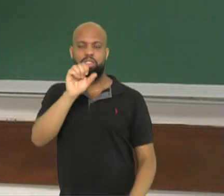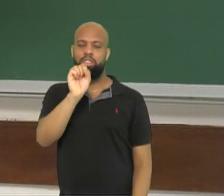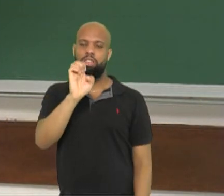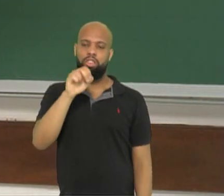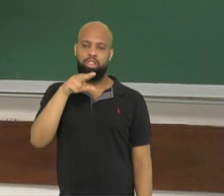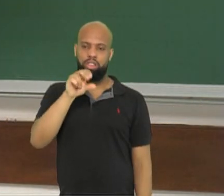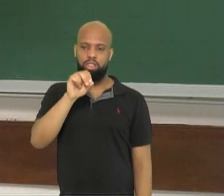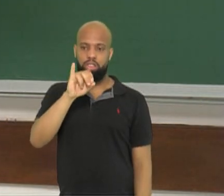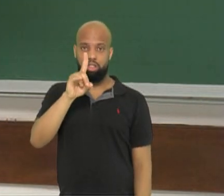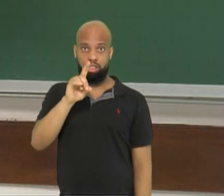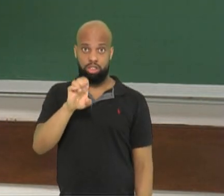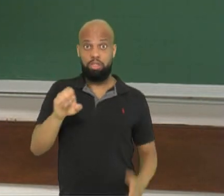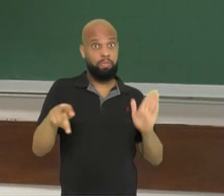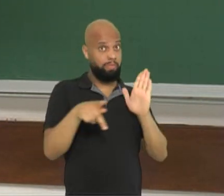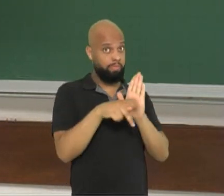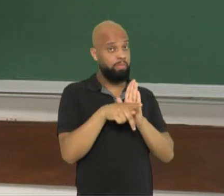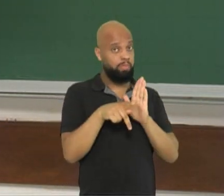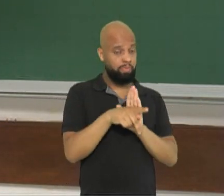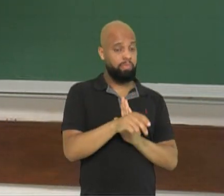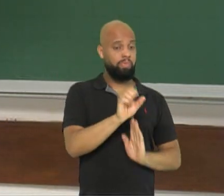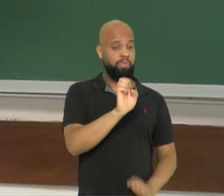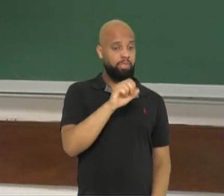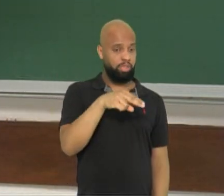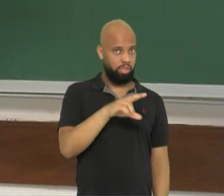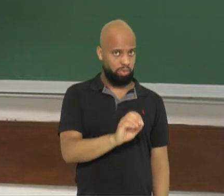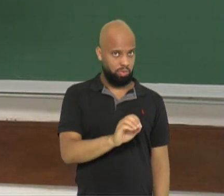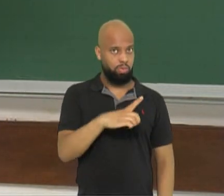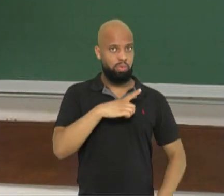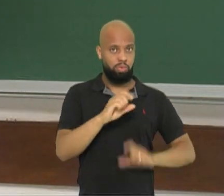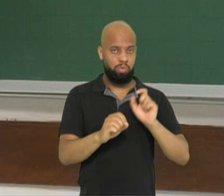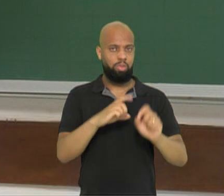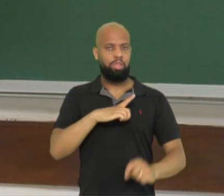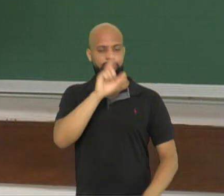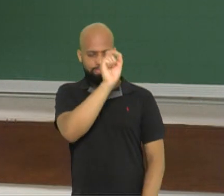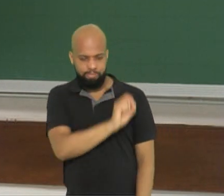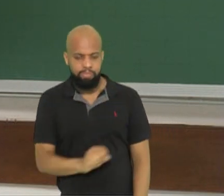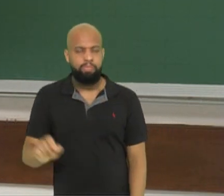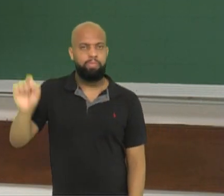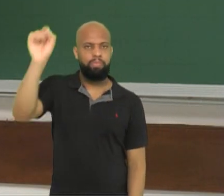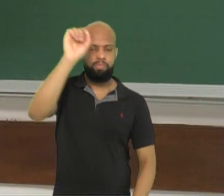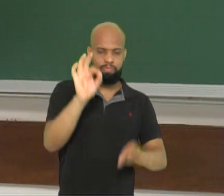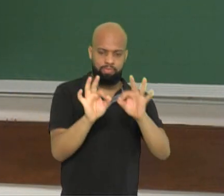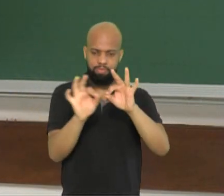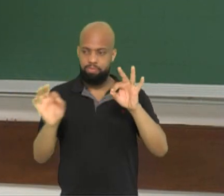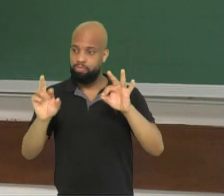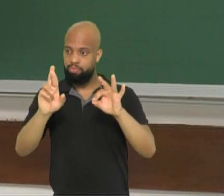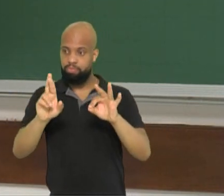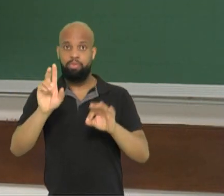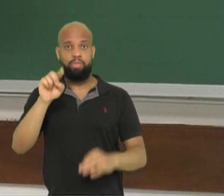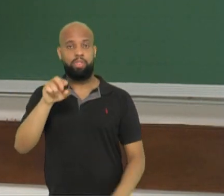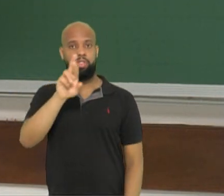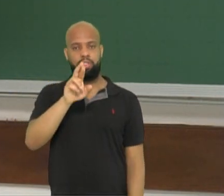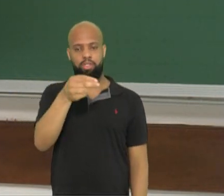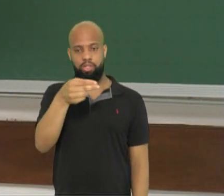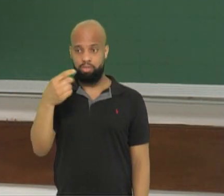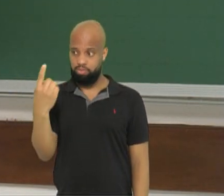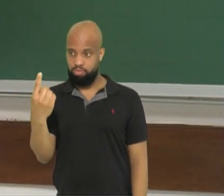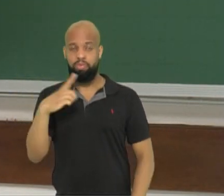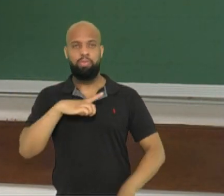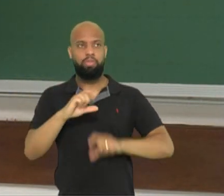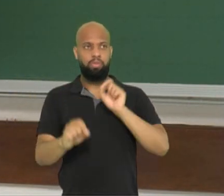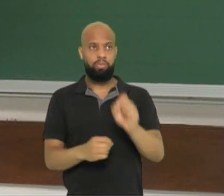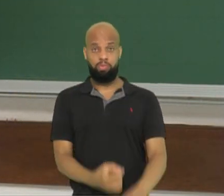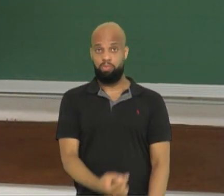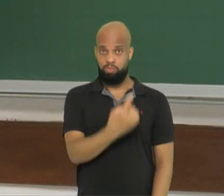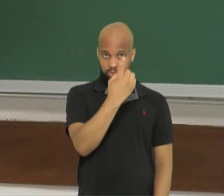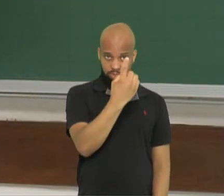ciclo trigonométrico, aquela circunferência de raio 1. Então, aqui a gente percebe que nós temos o quê? 1, né,